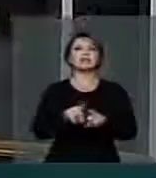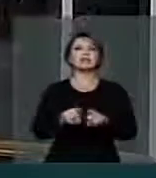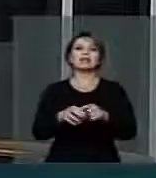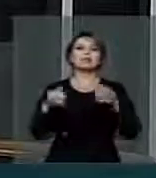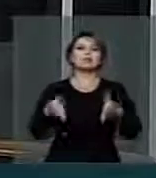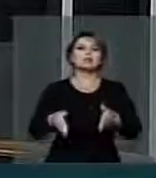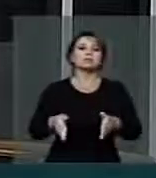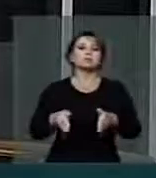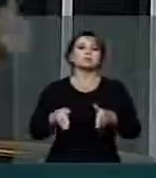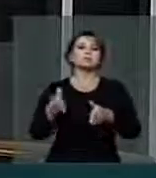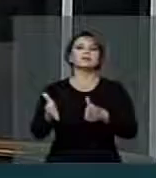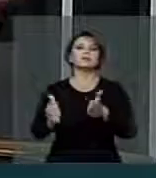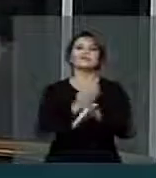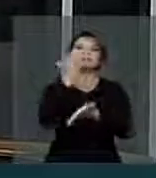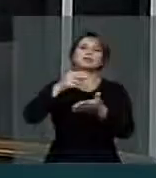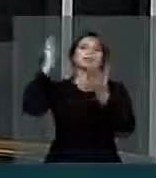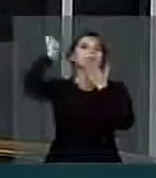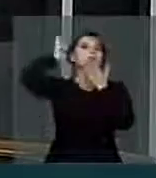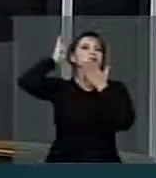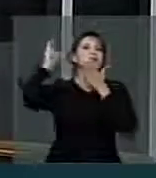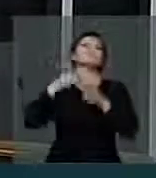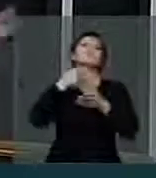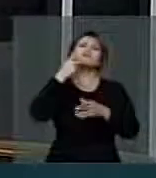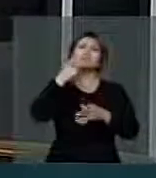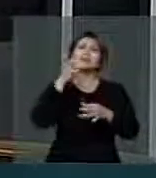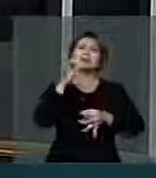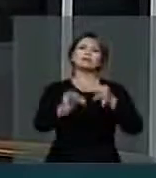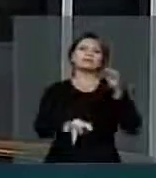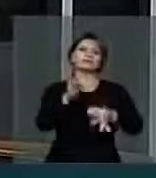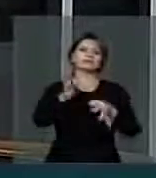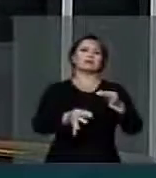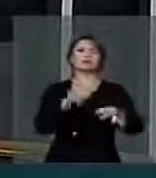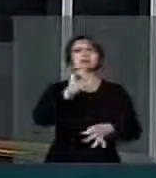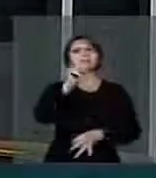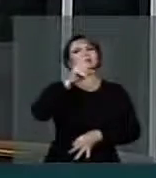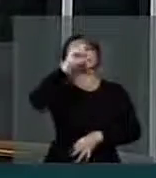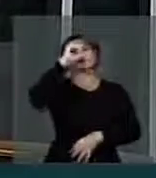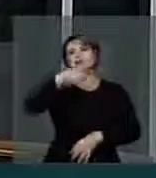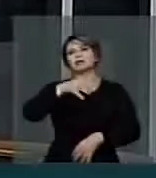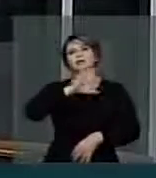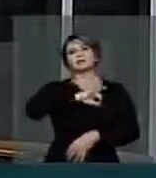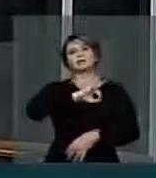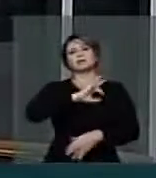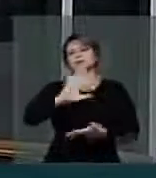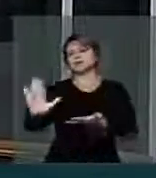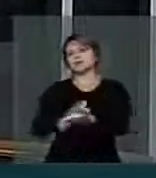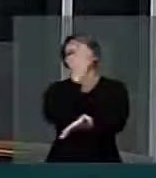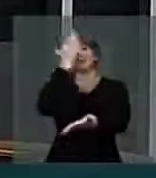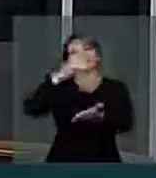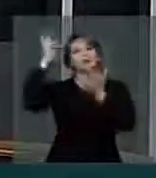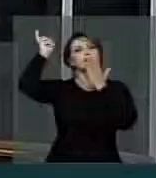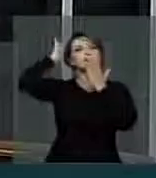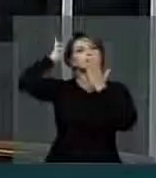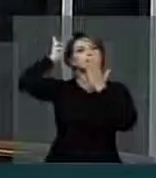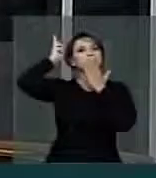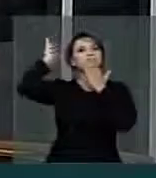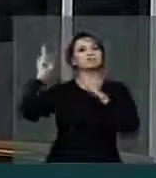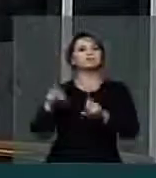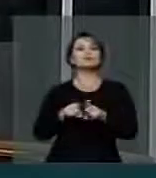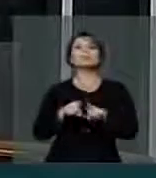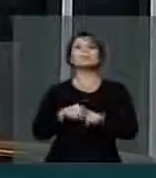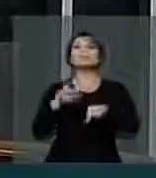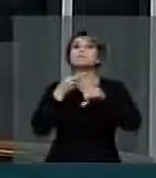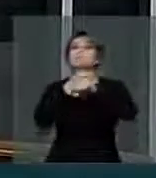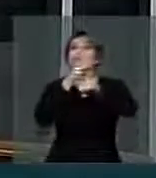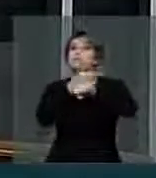juiz pedir o que ele quiser, mas não mande a polícia fazer despejo de indígena. Procure os